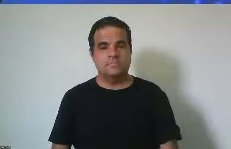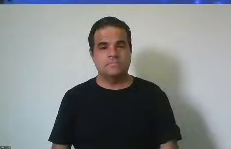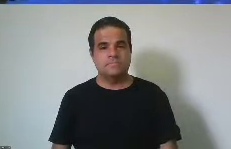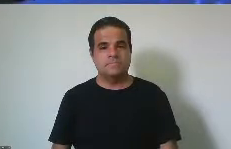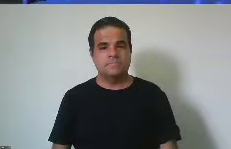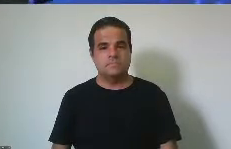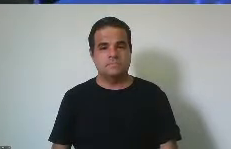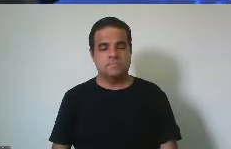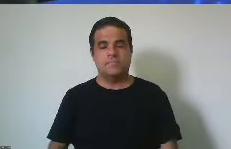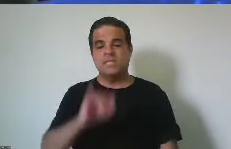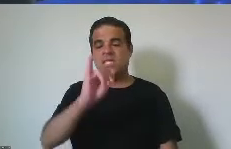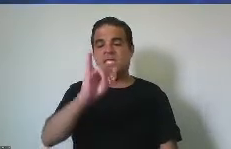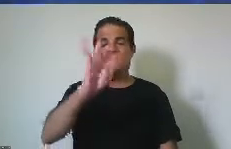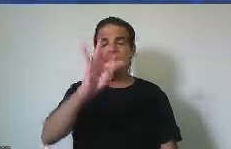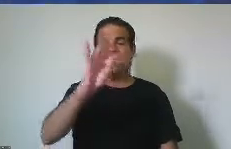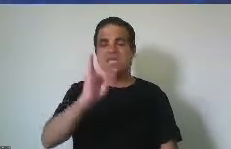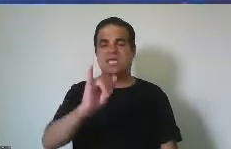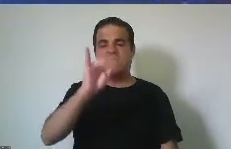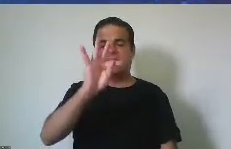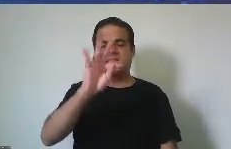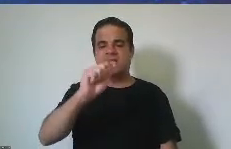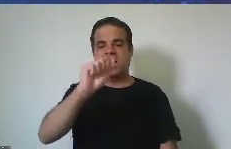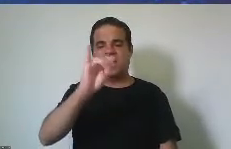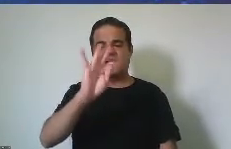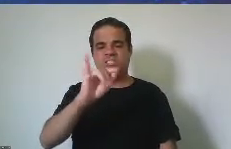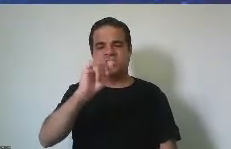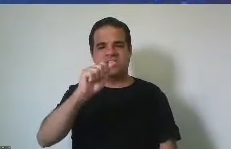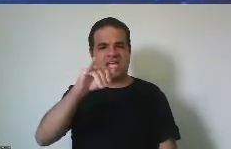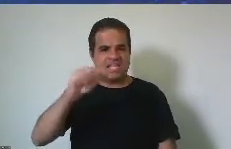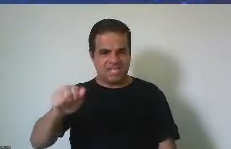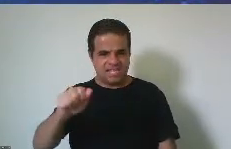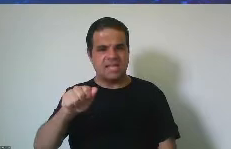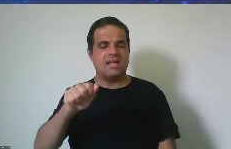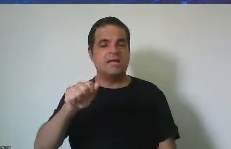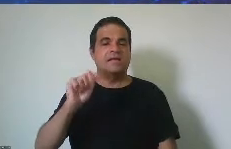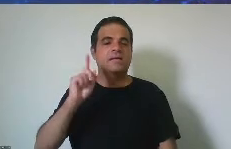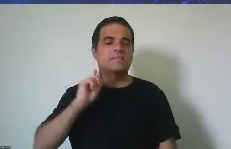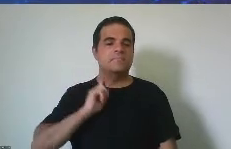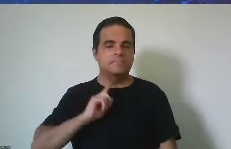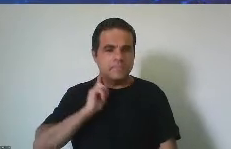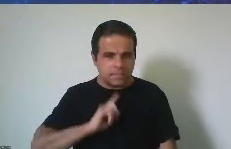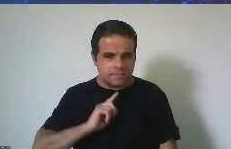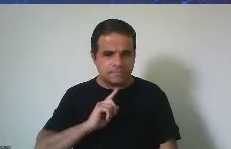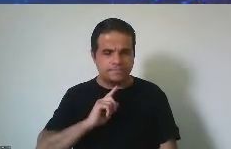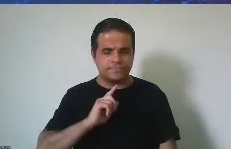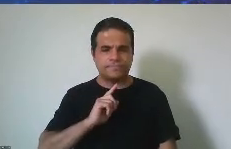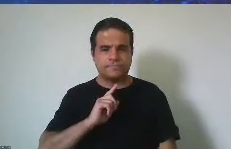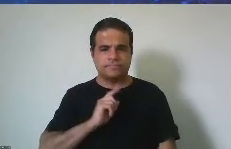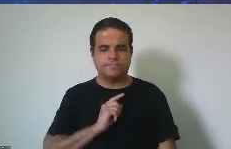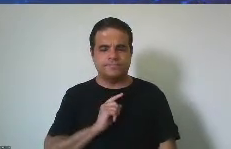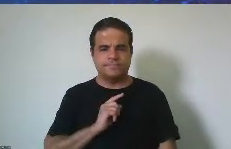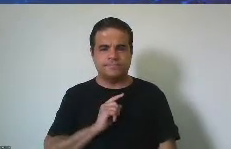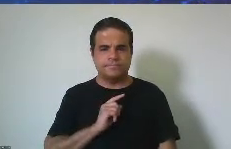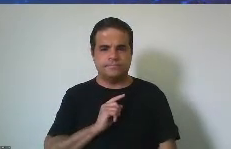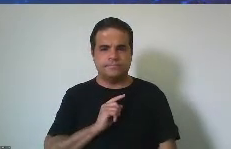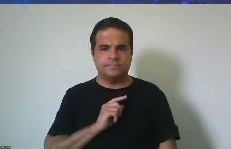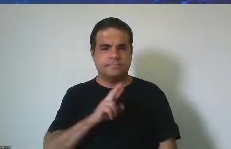Itatiaia já falei entre Minas e Rio